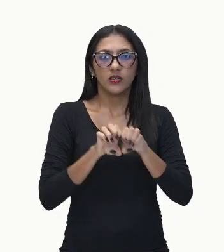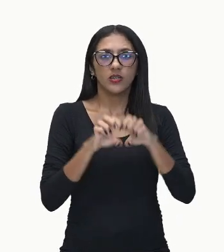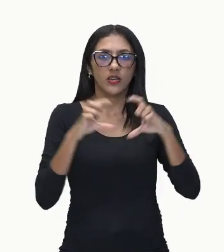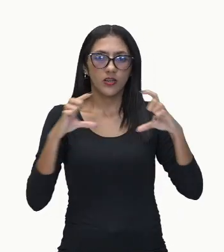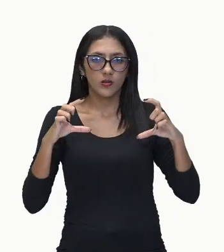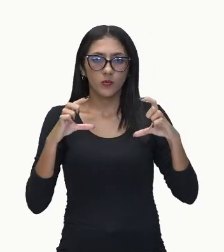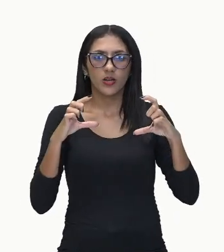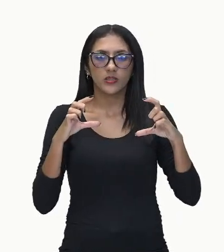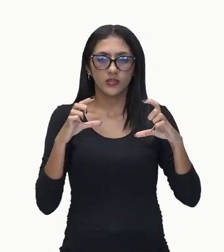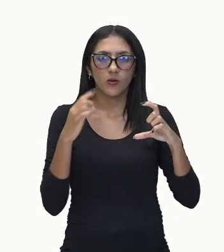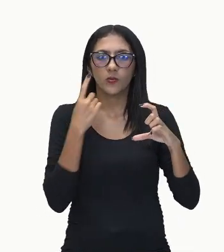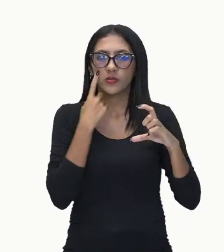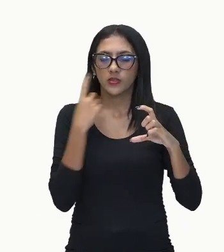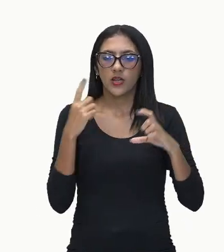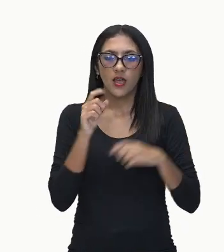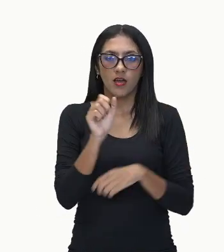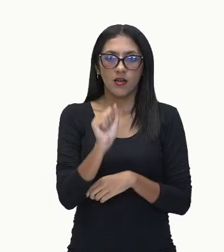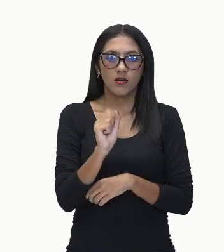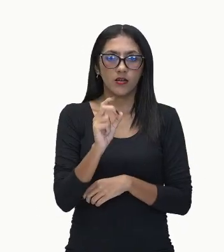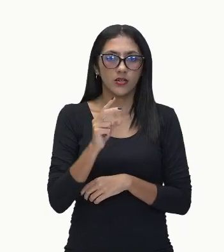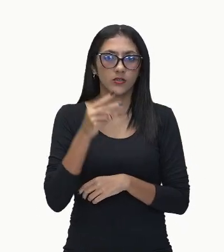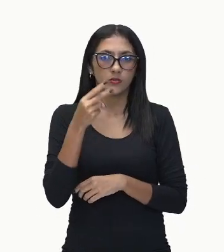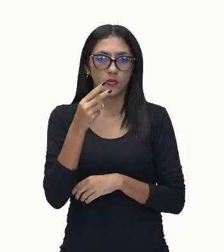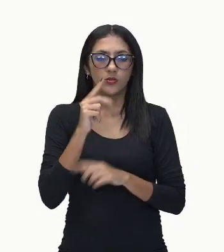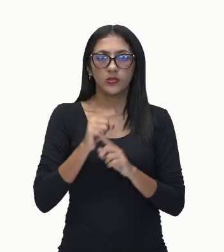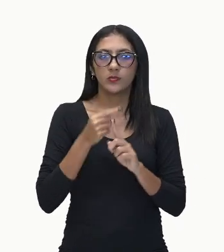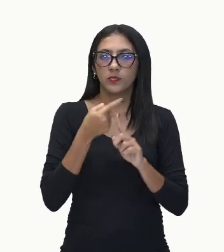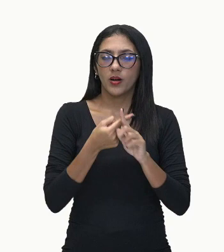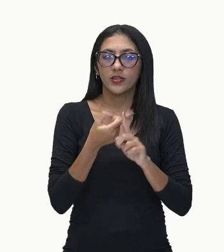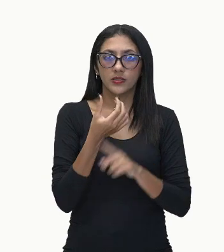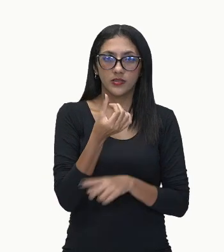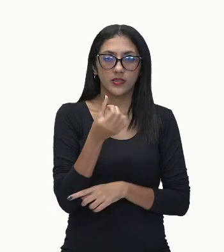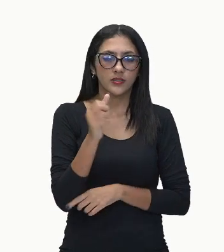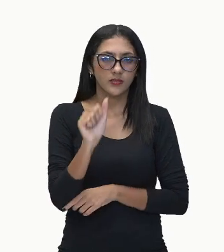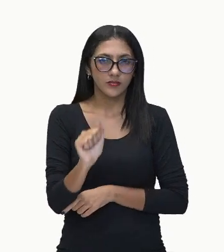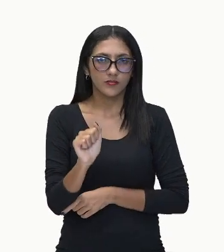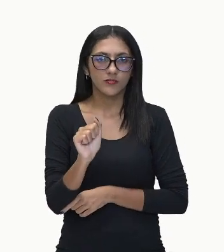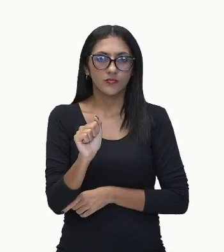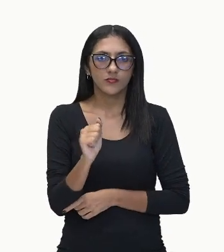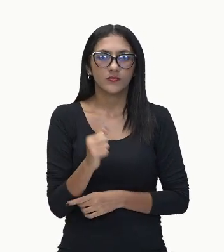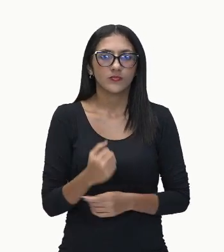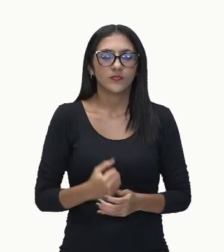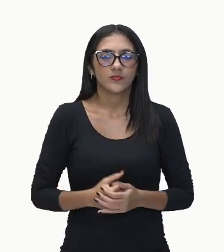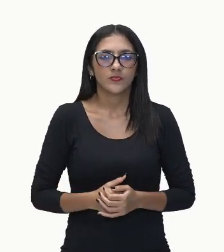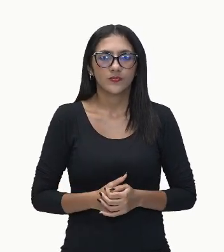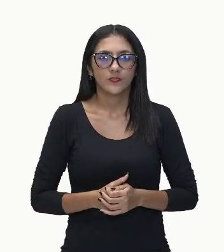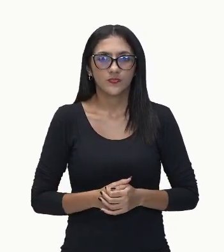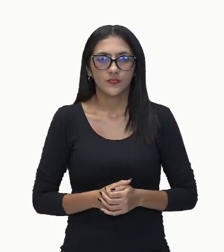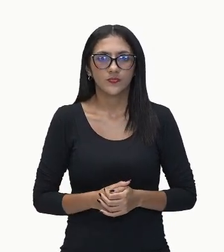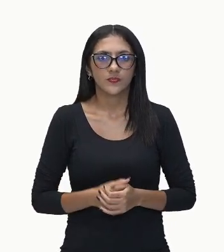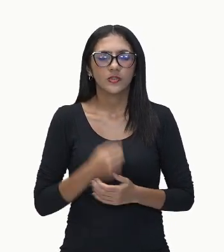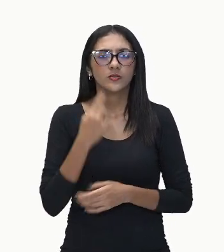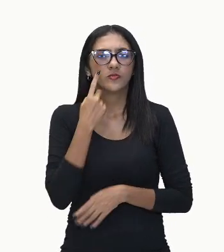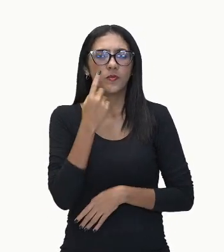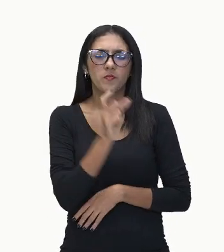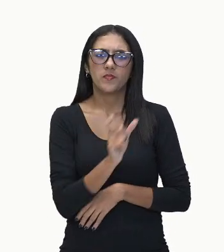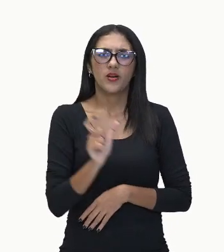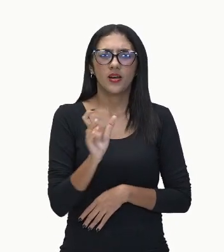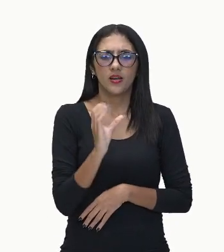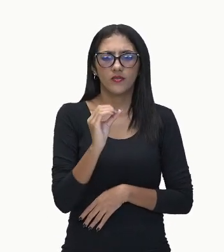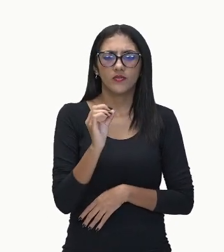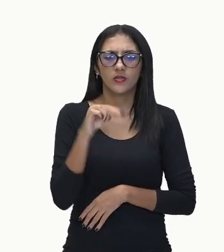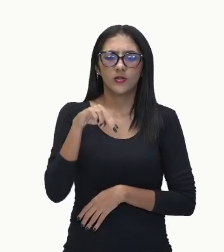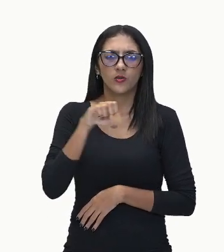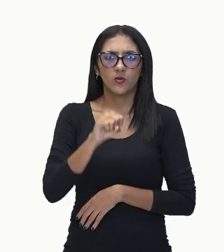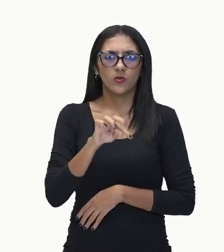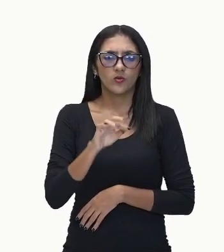e inicia em a qu + 6 a bom falou constante ó ele tá